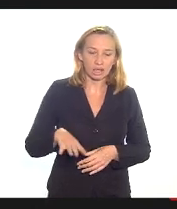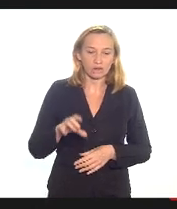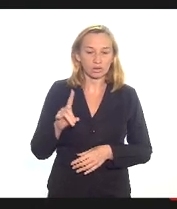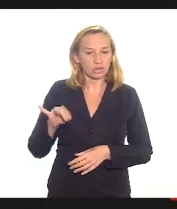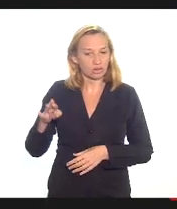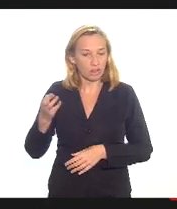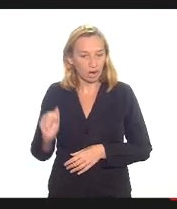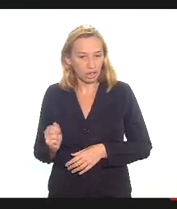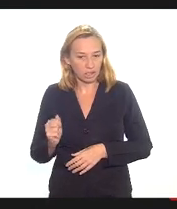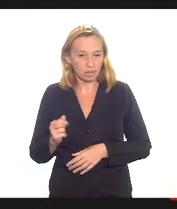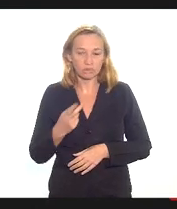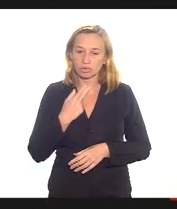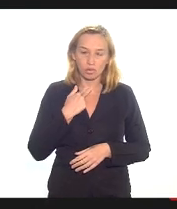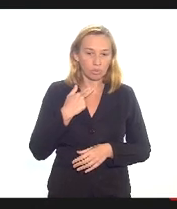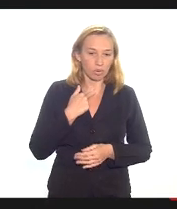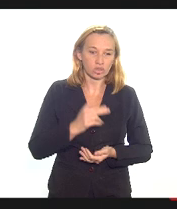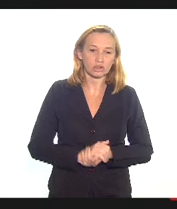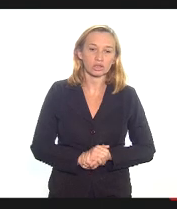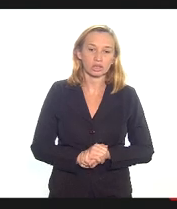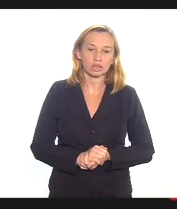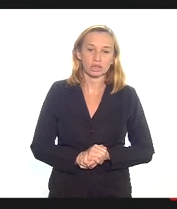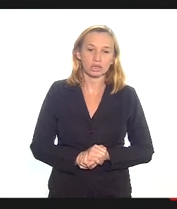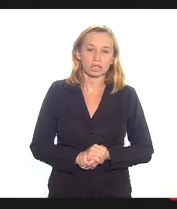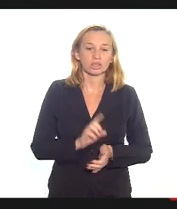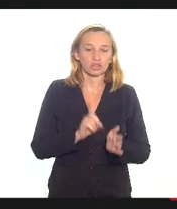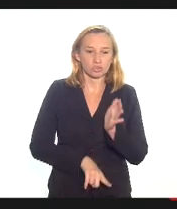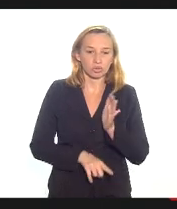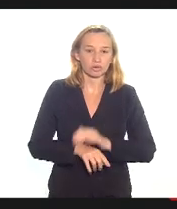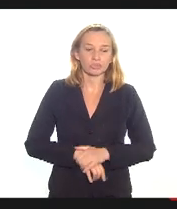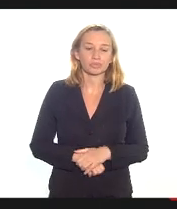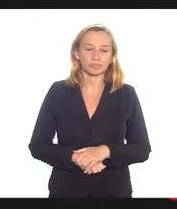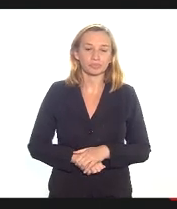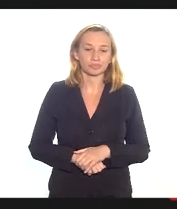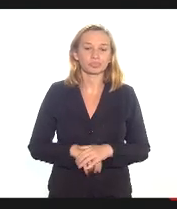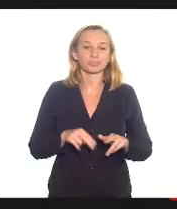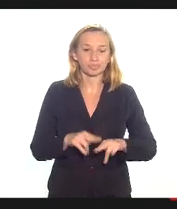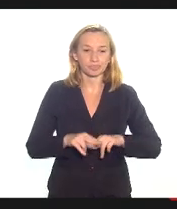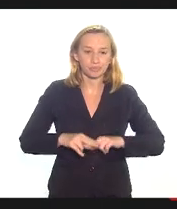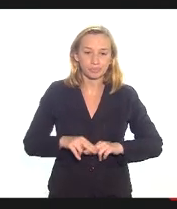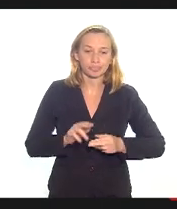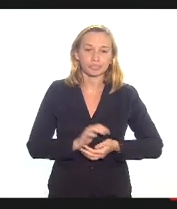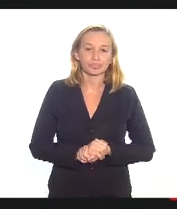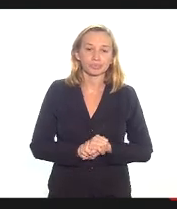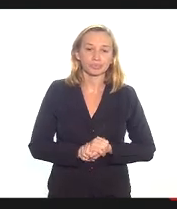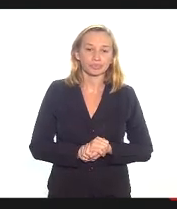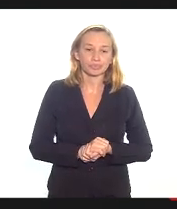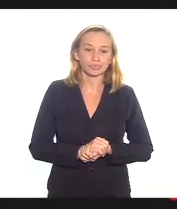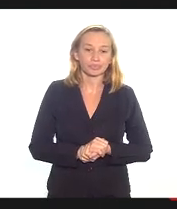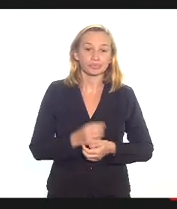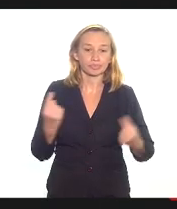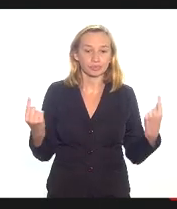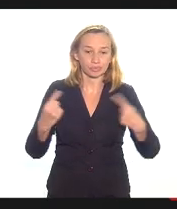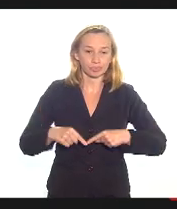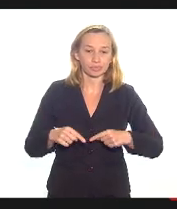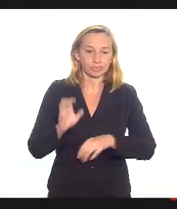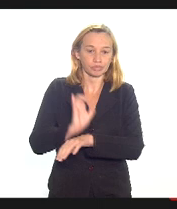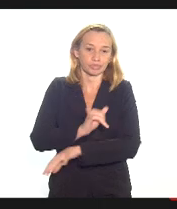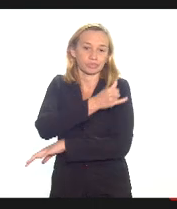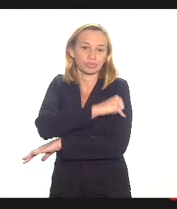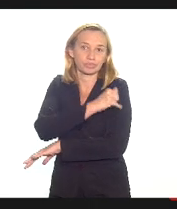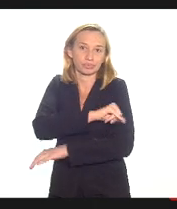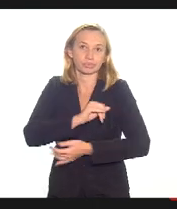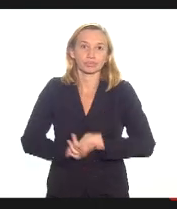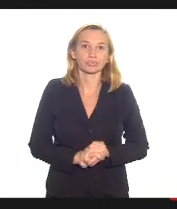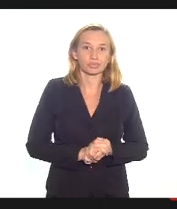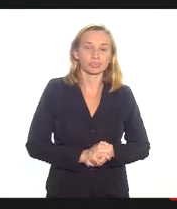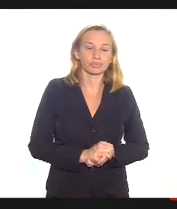bloco, isso não pode ser abatido. Portanto, compete ao Estado do Rio de Janeiro